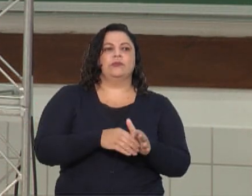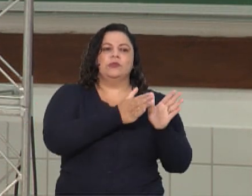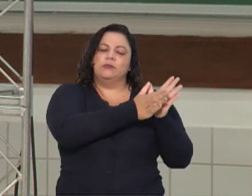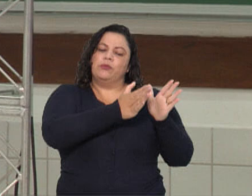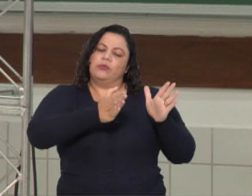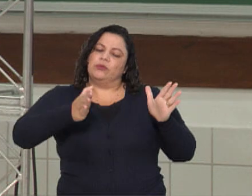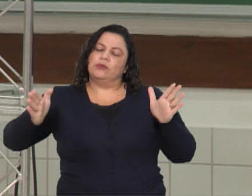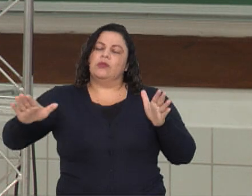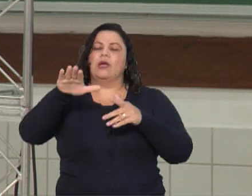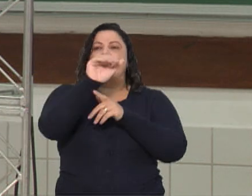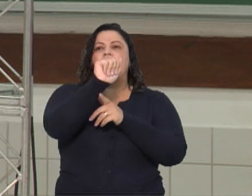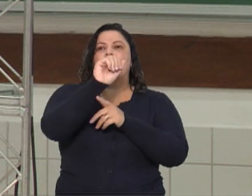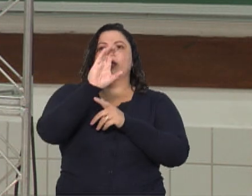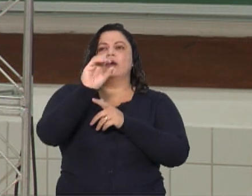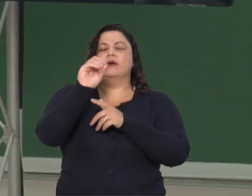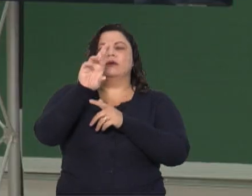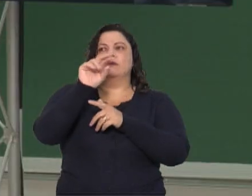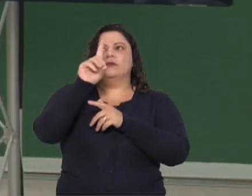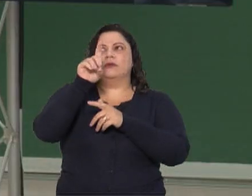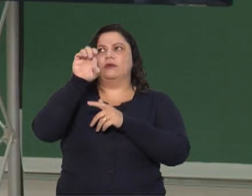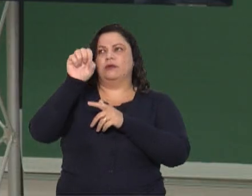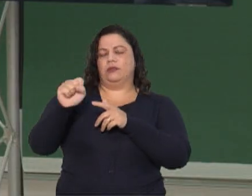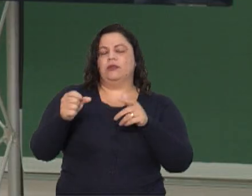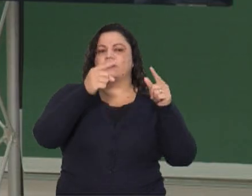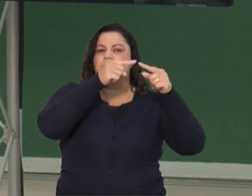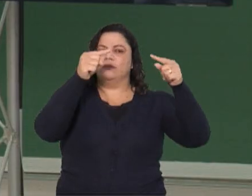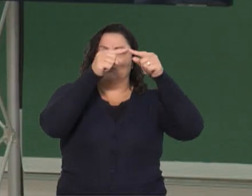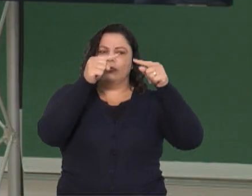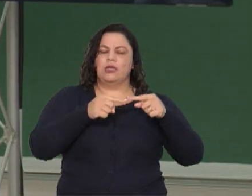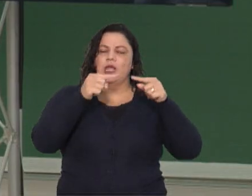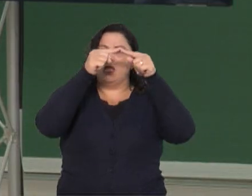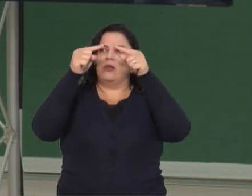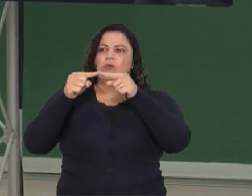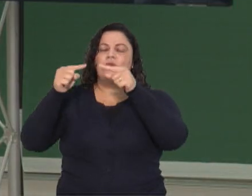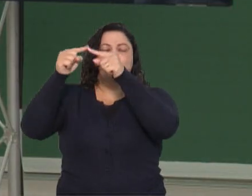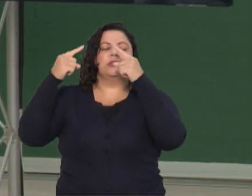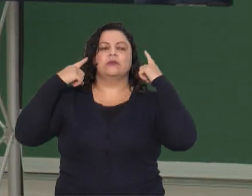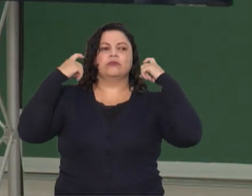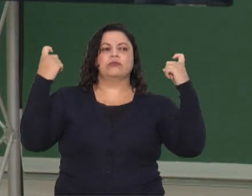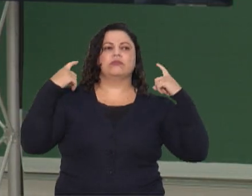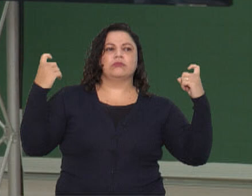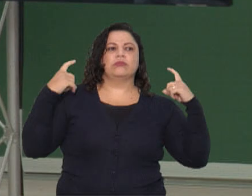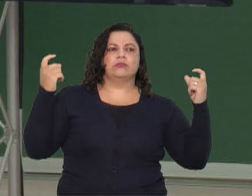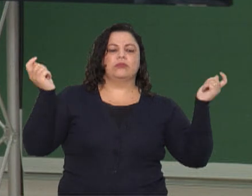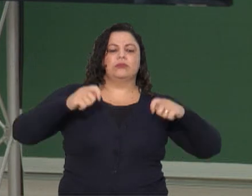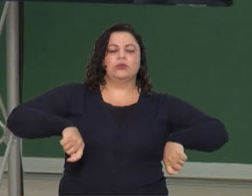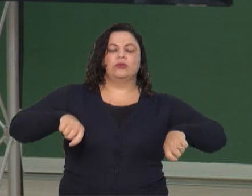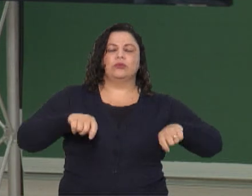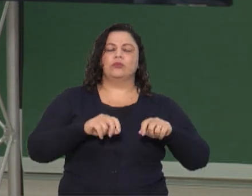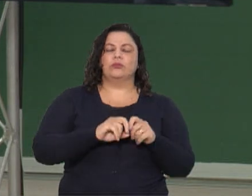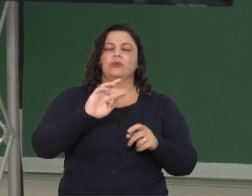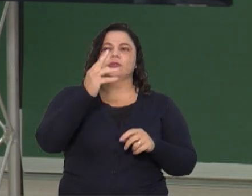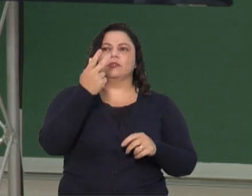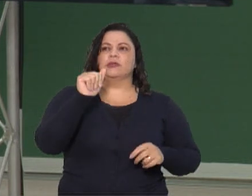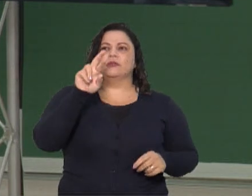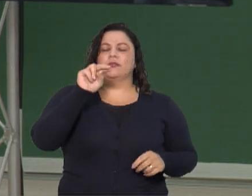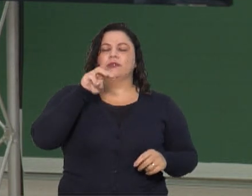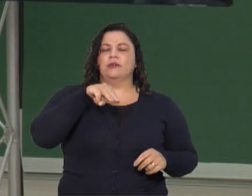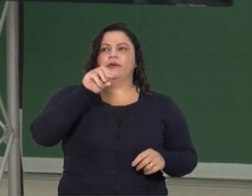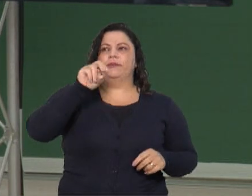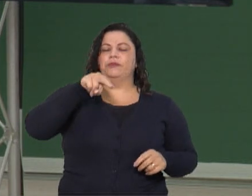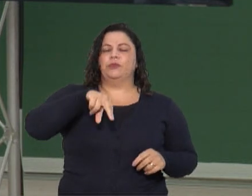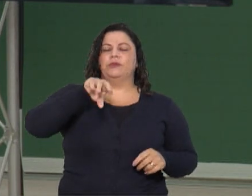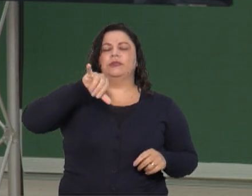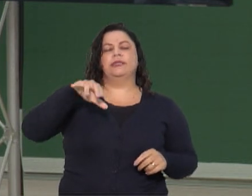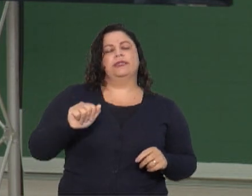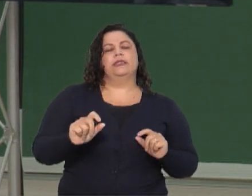de acordes, vários acordes, várias combinações de sons, produzem a harmonia. E ela